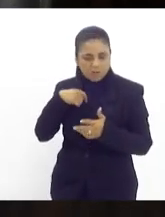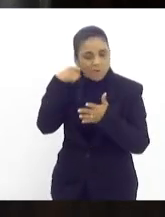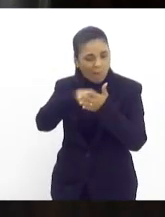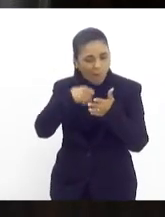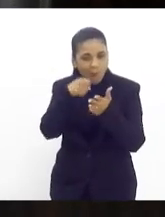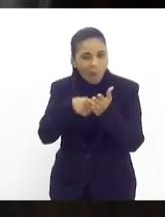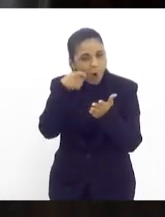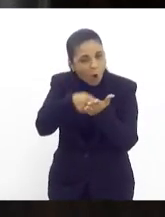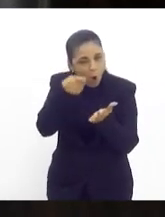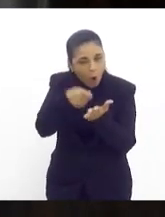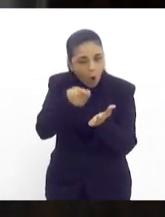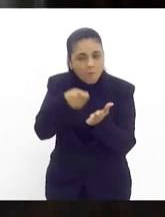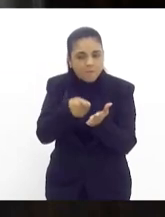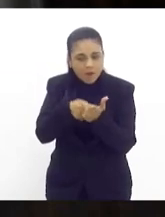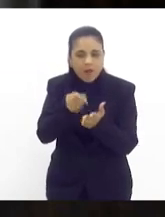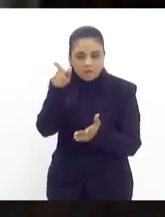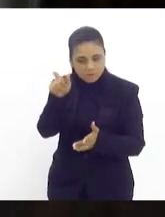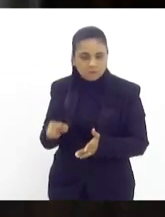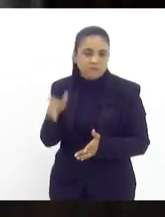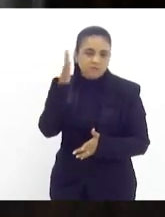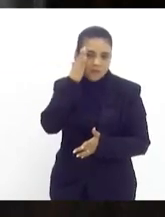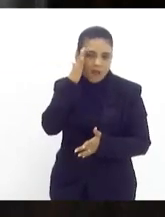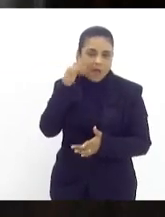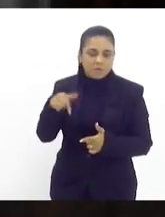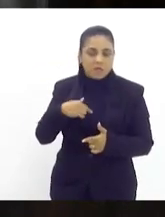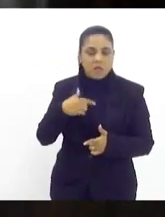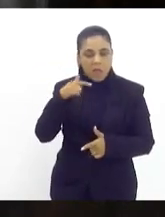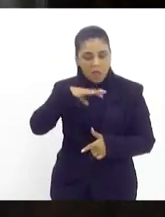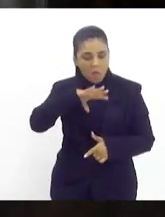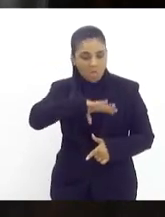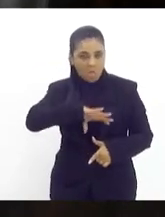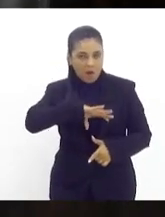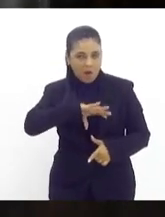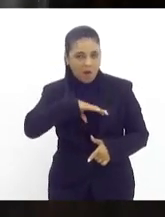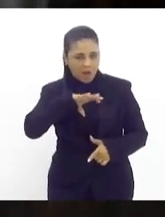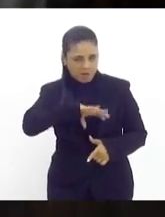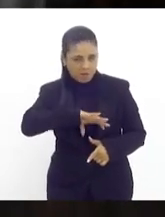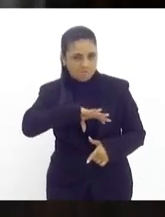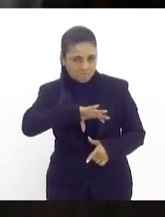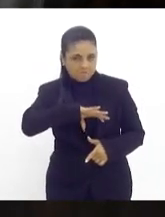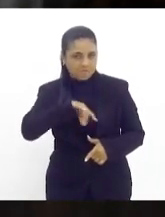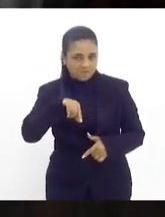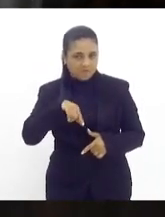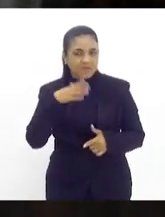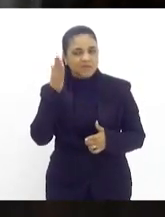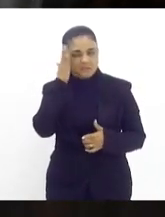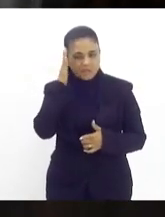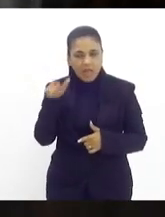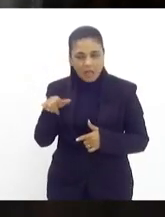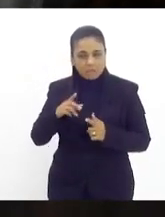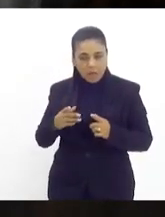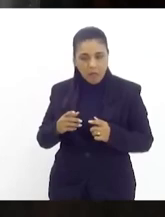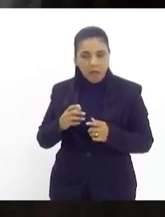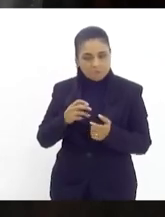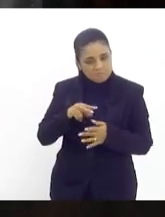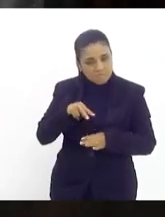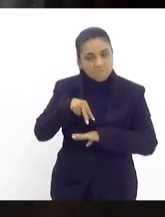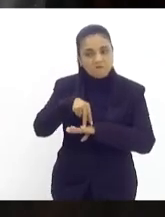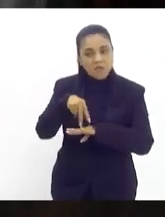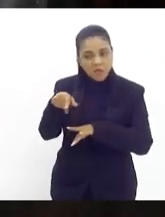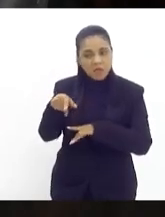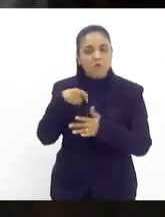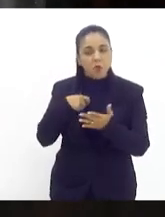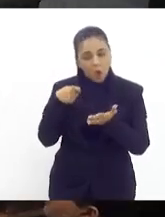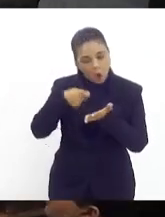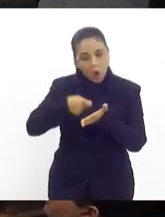tem envergadura para a cobrança dessa baiana aqui. Então, aguenta firme, amigo. Voto sim, mas a cobrança